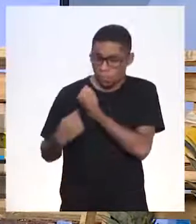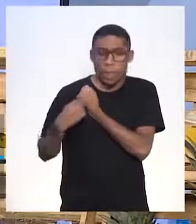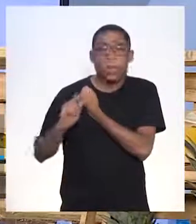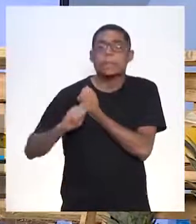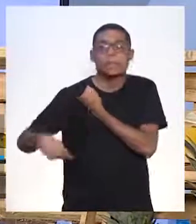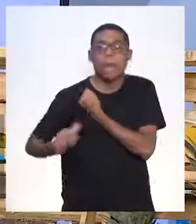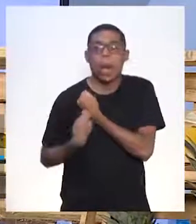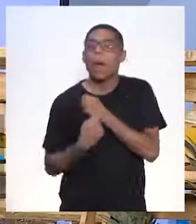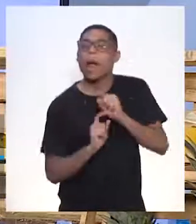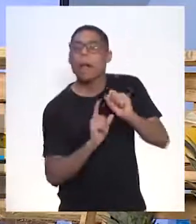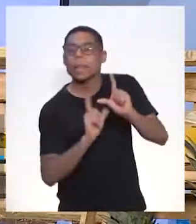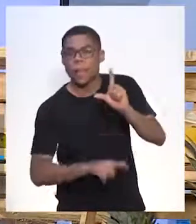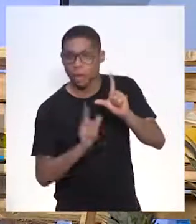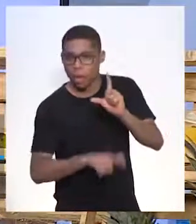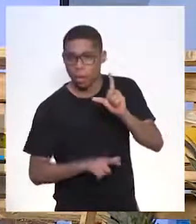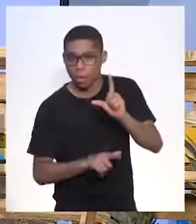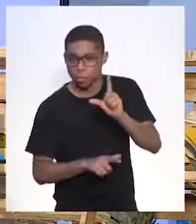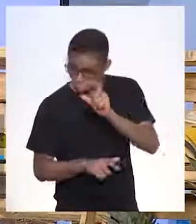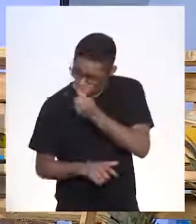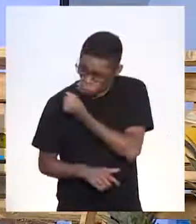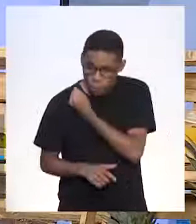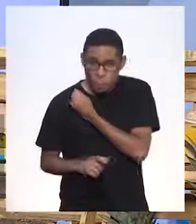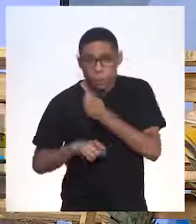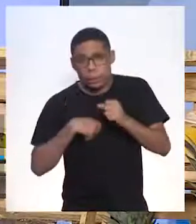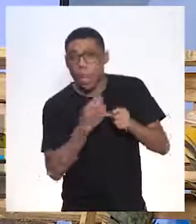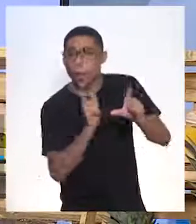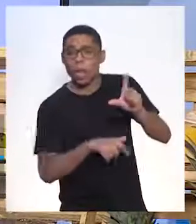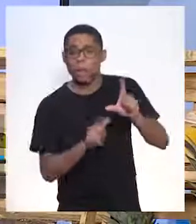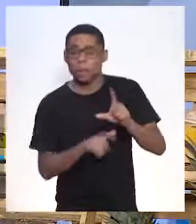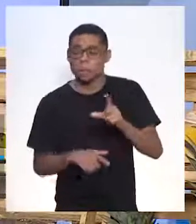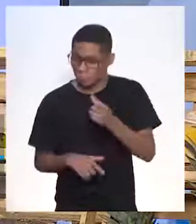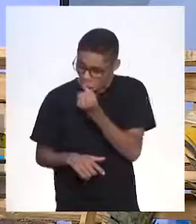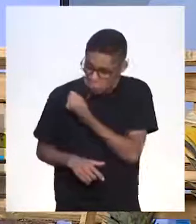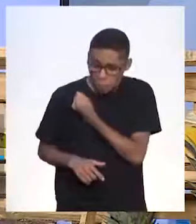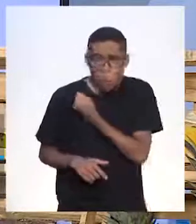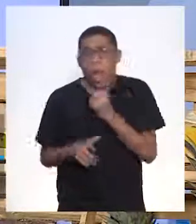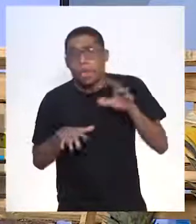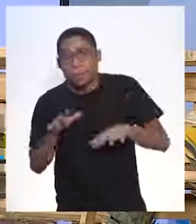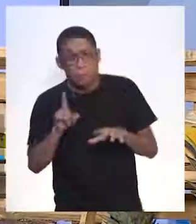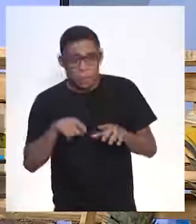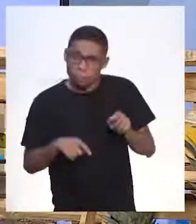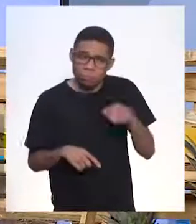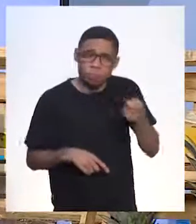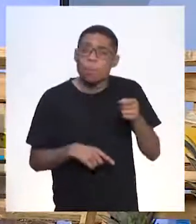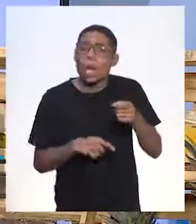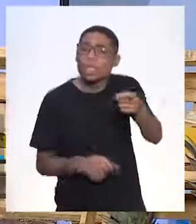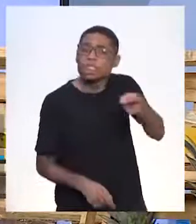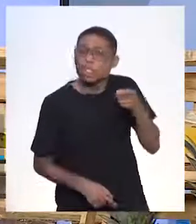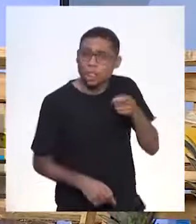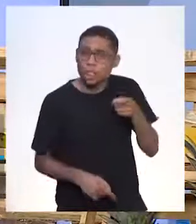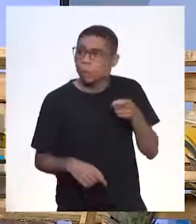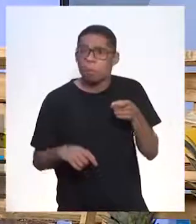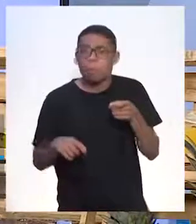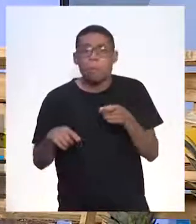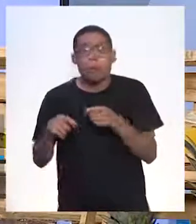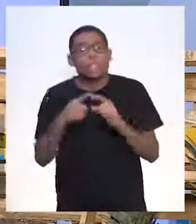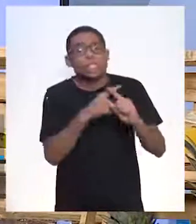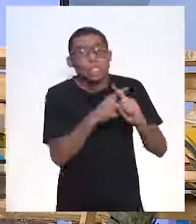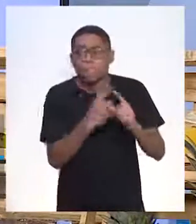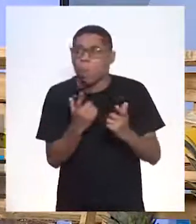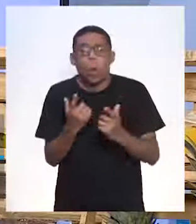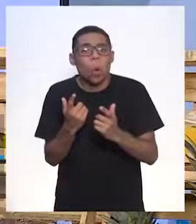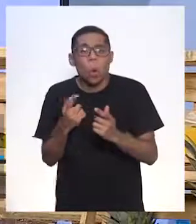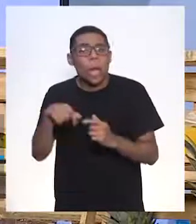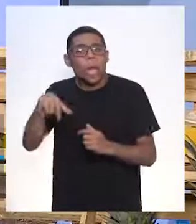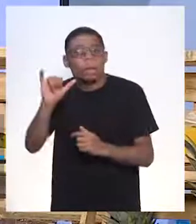uma letra para me referir a ele. Ou seja, o X, eu me referir ao Y, a outro número. Então, tomar cuidado com